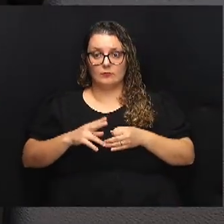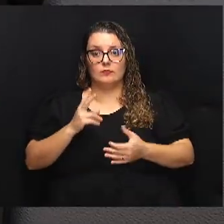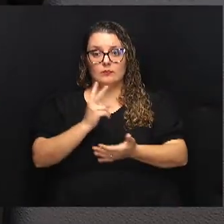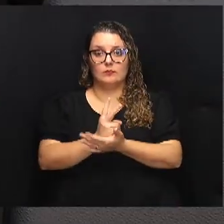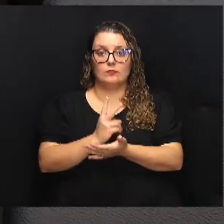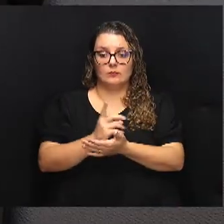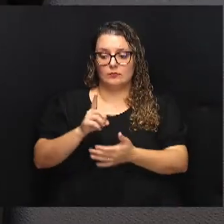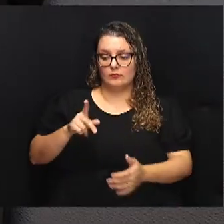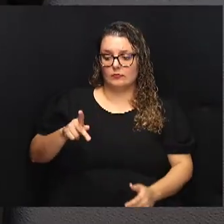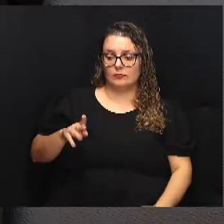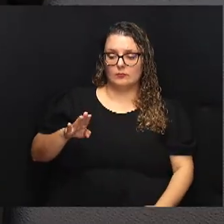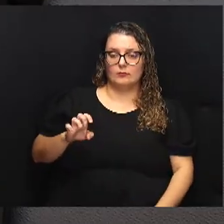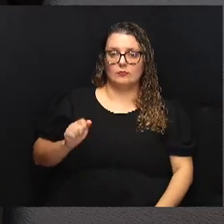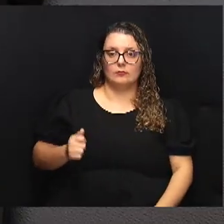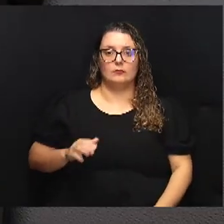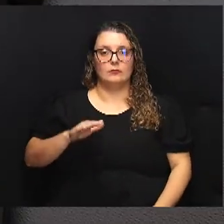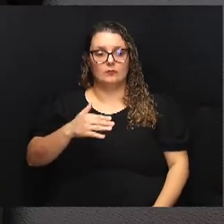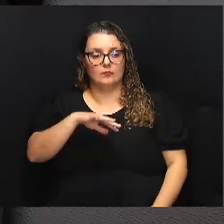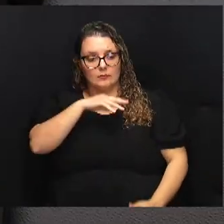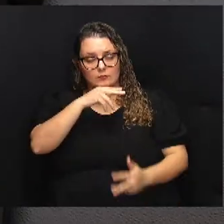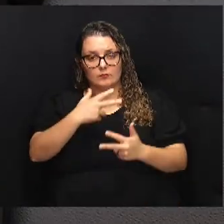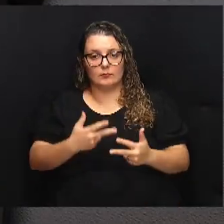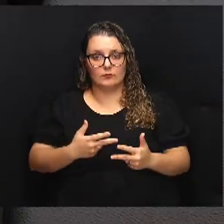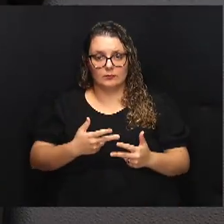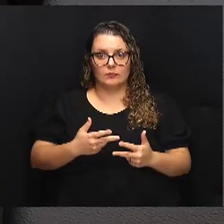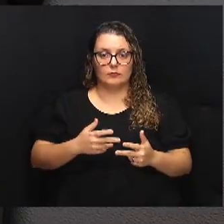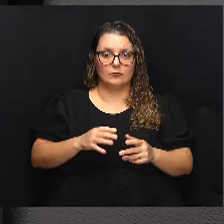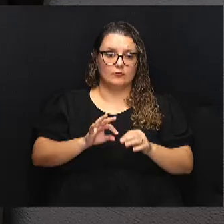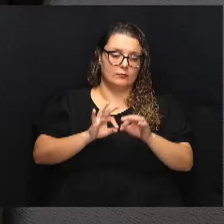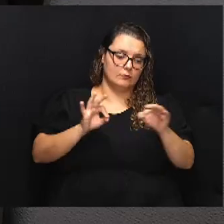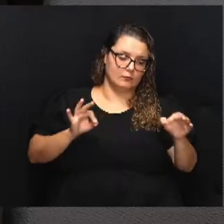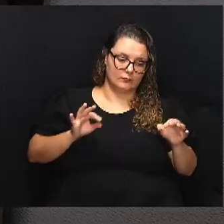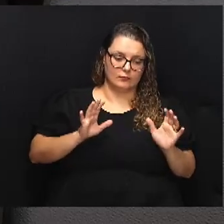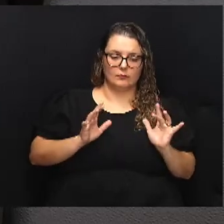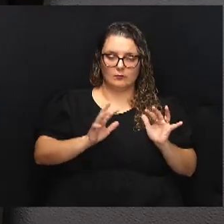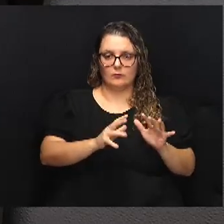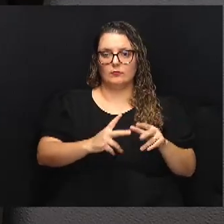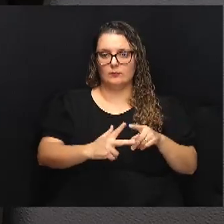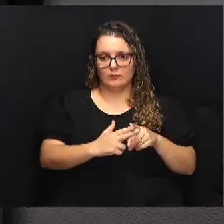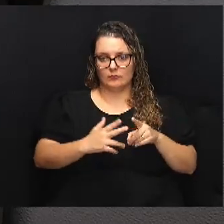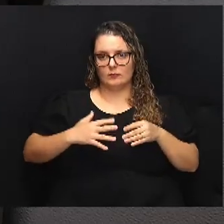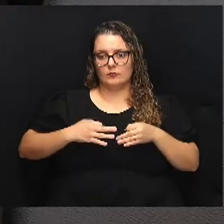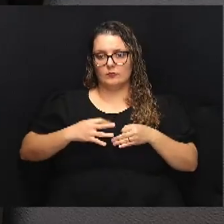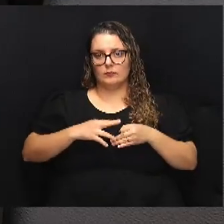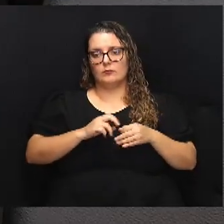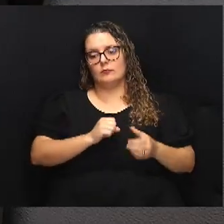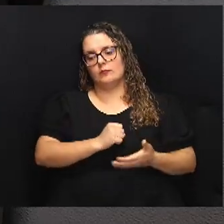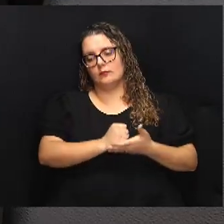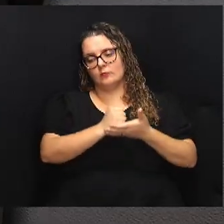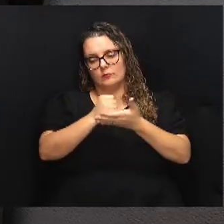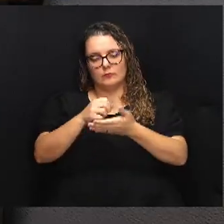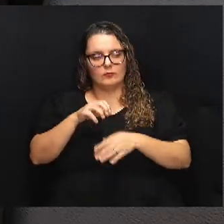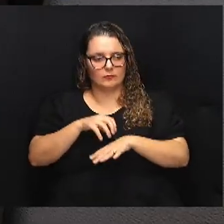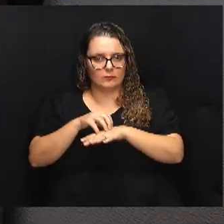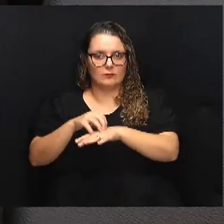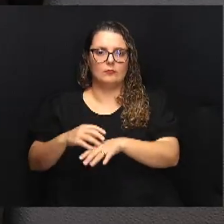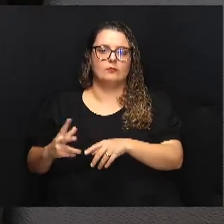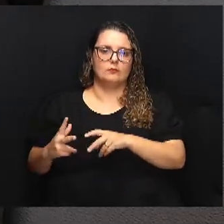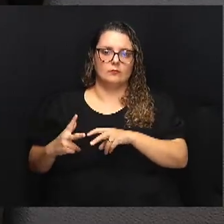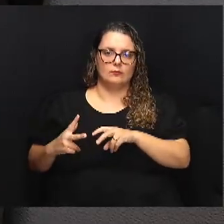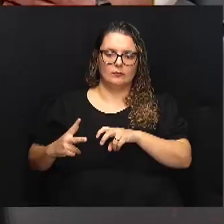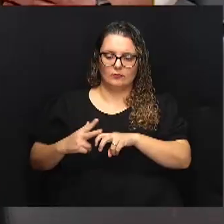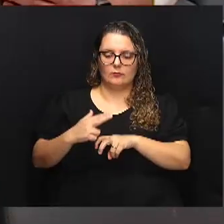DPBEA. Quando você tiver com o seu animal, né, mesmo fora do mutirão de castração, você tem lá, você pode levar que você vai castrar. E isso vai